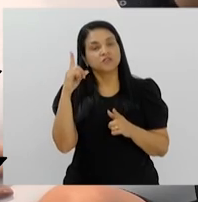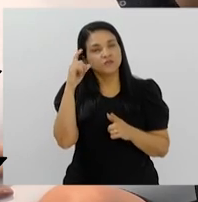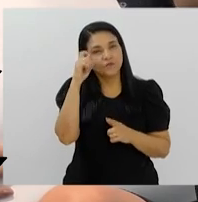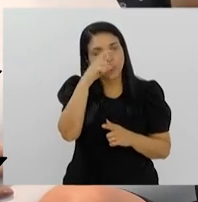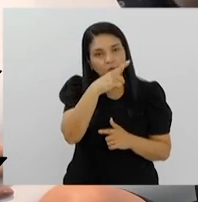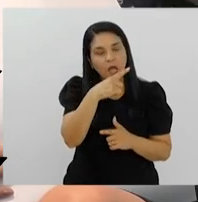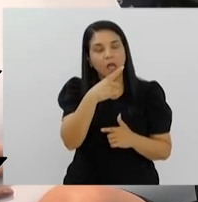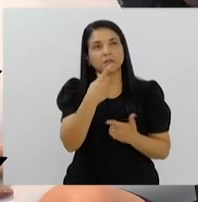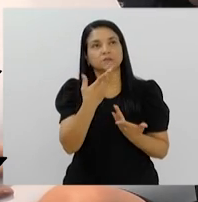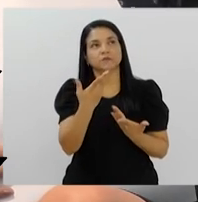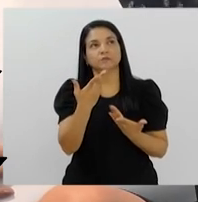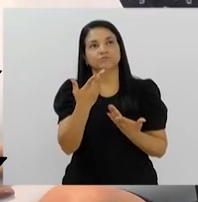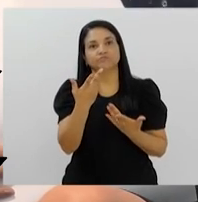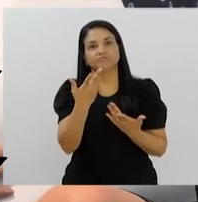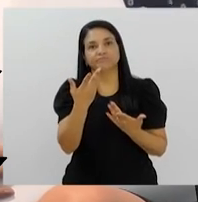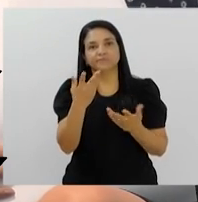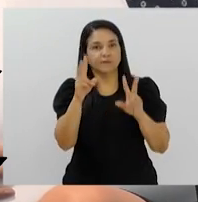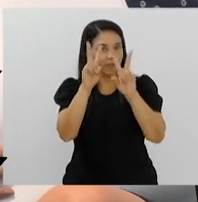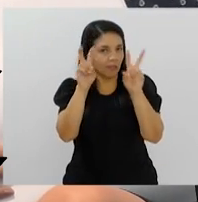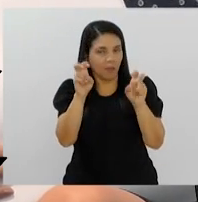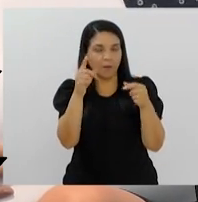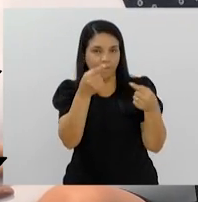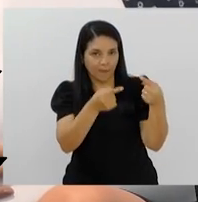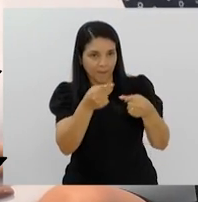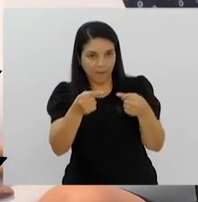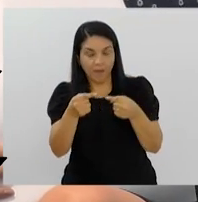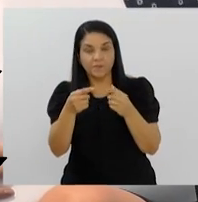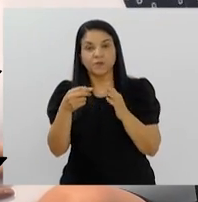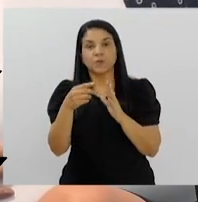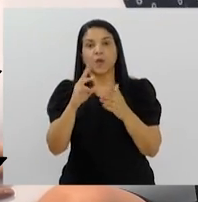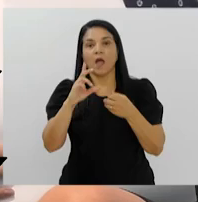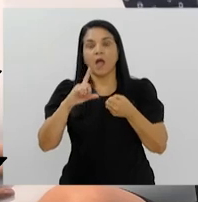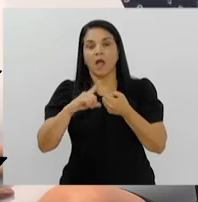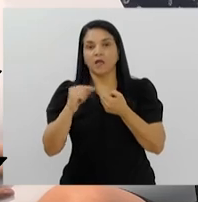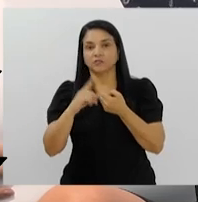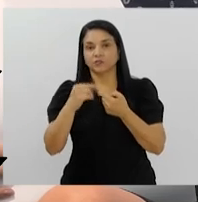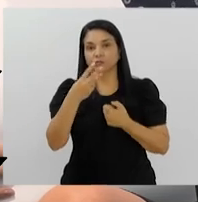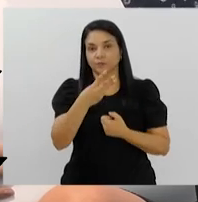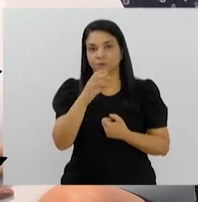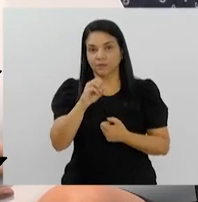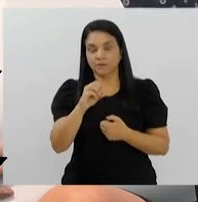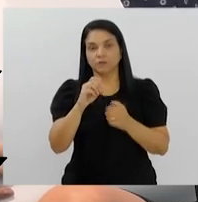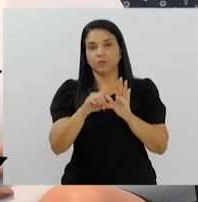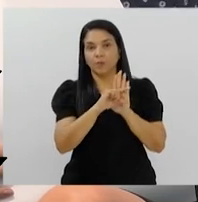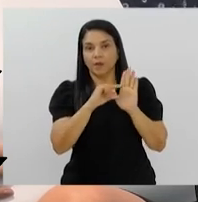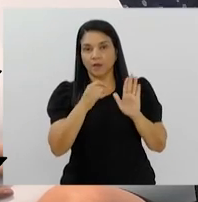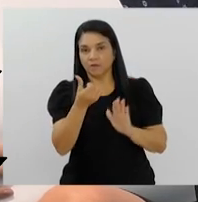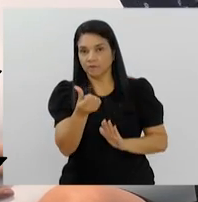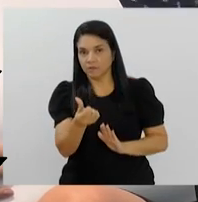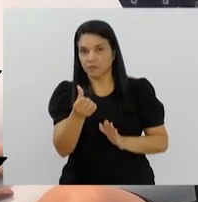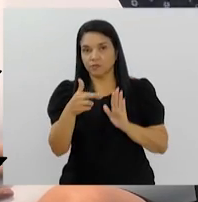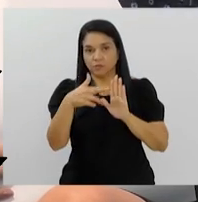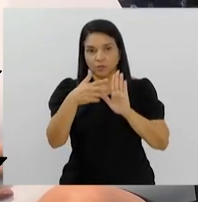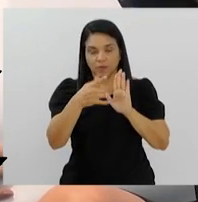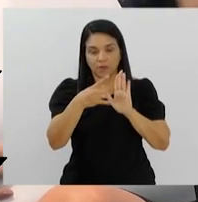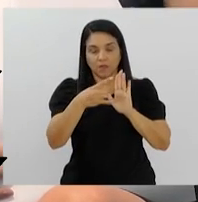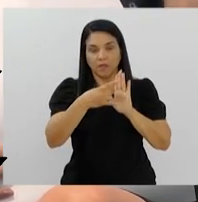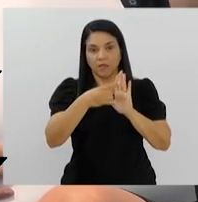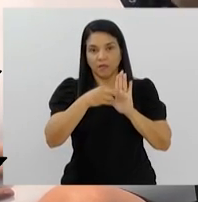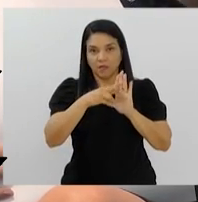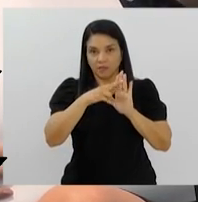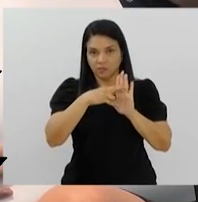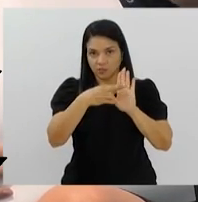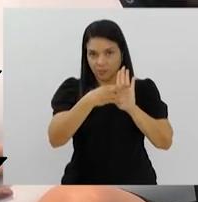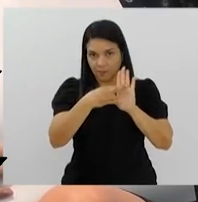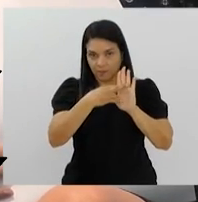evidentemente então Eh na forma do artigo 30 do parágrafo 6to do Regimento Interno consta